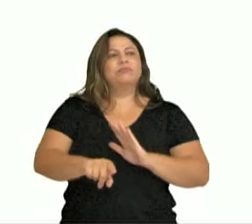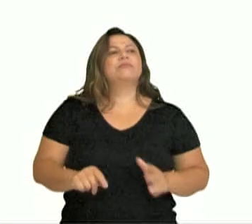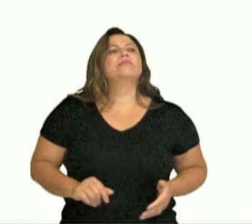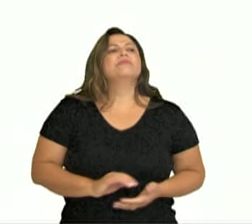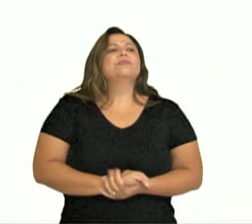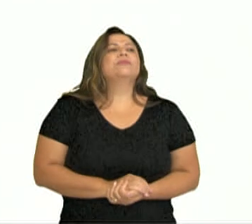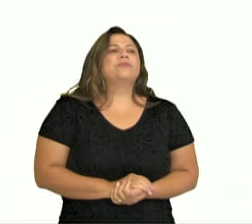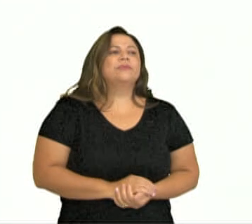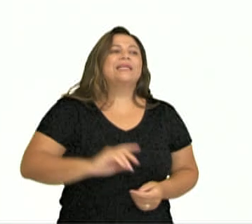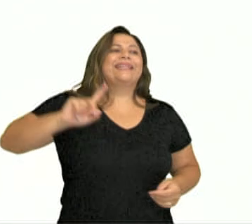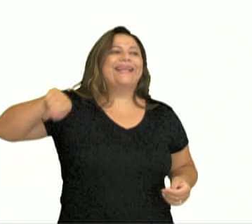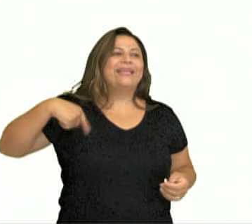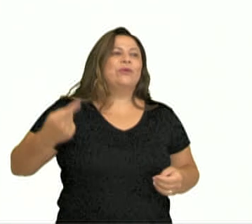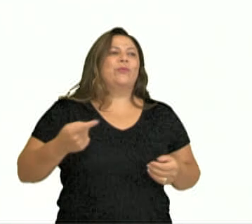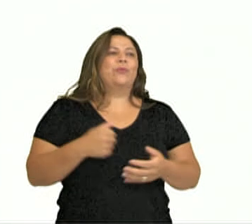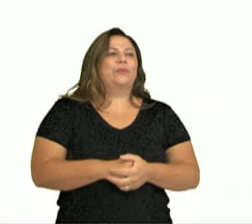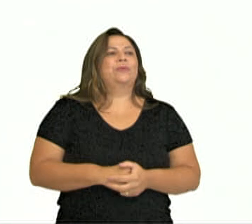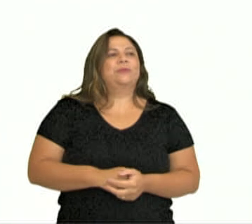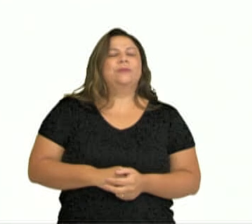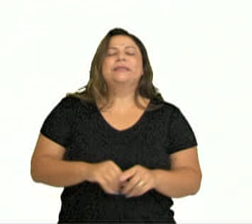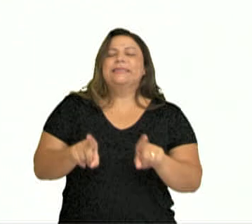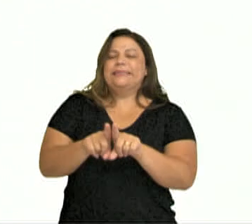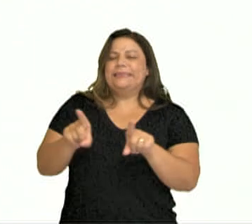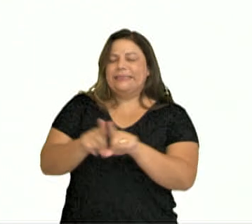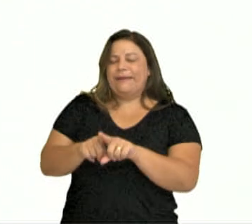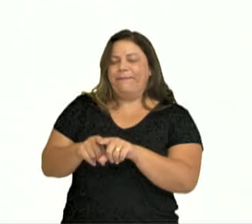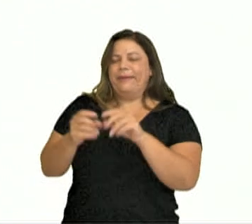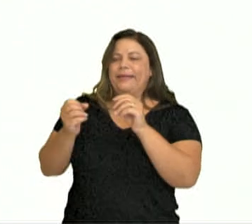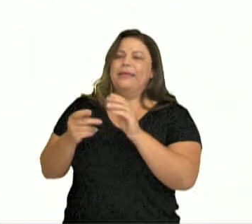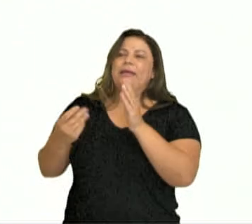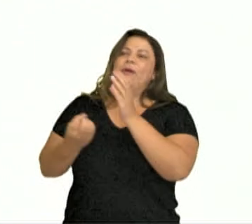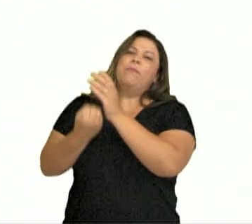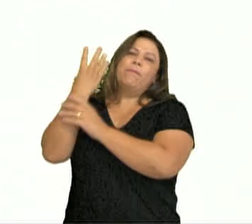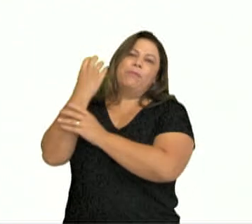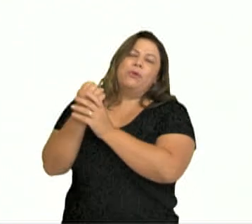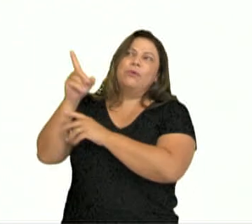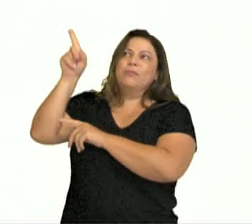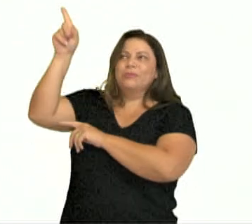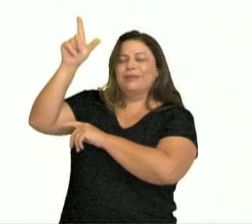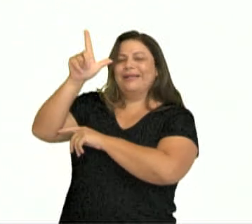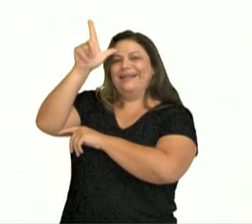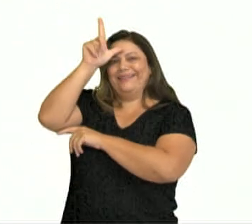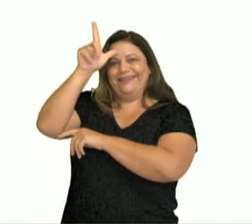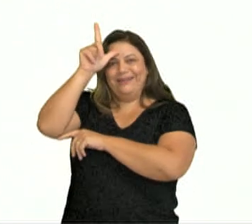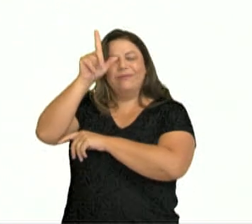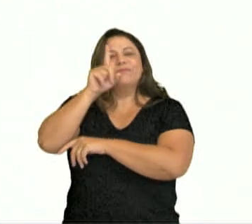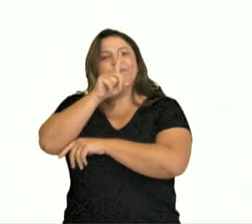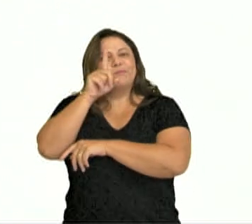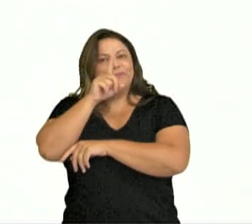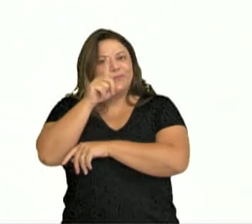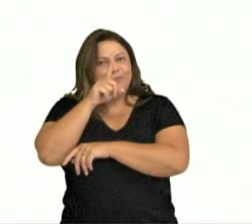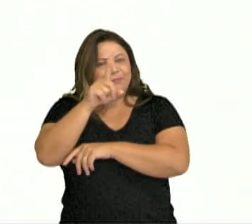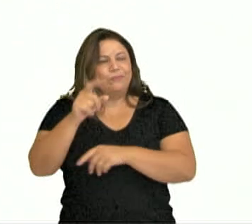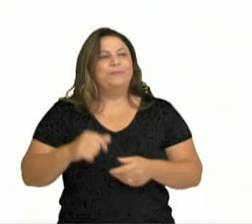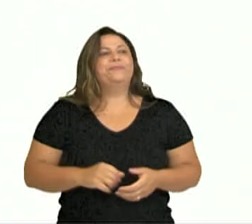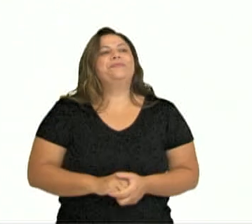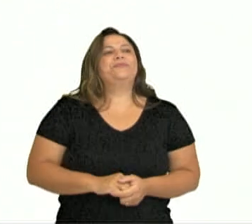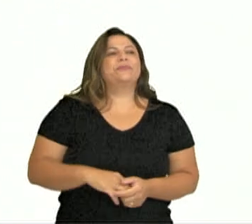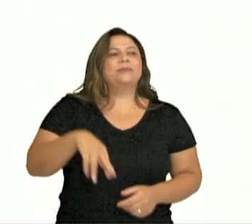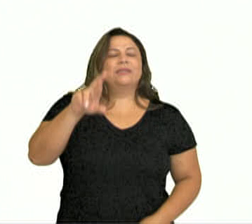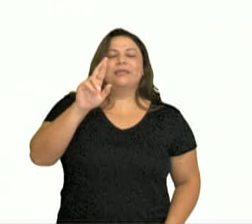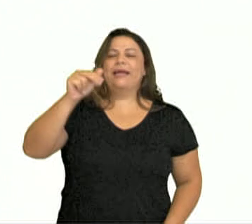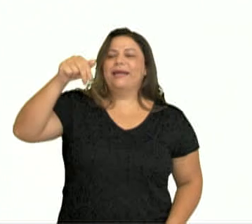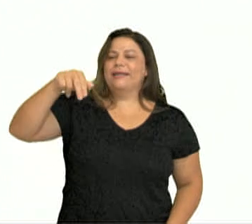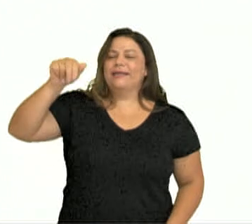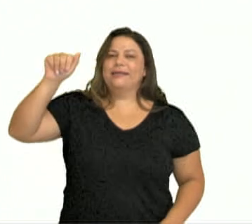da Pfizer. Olha só, é de origem lá da Alemanha e dos Estados Unidos, né? Então, nos dois países. Antígeno, um